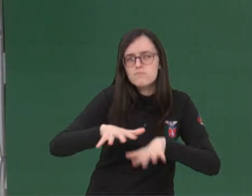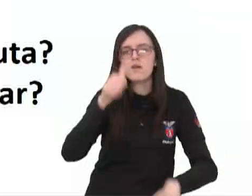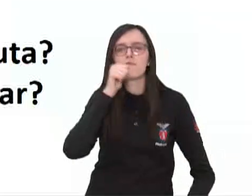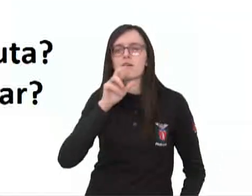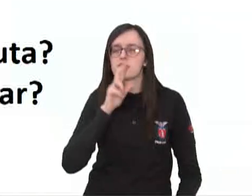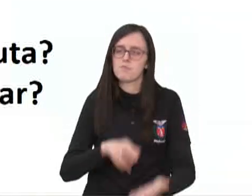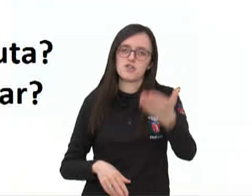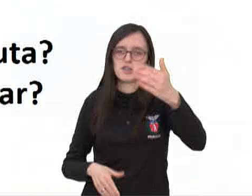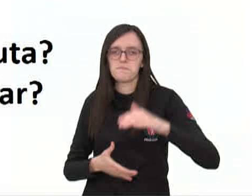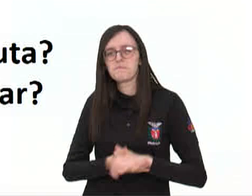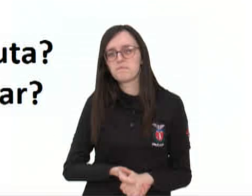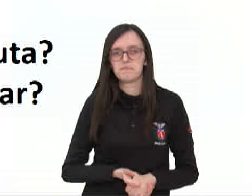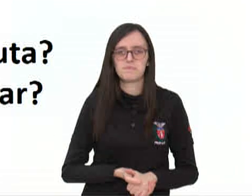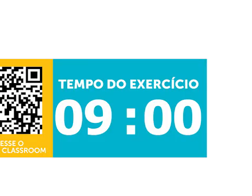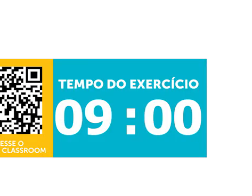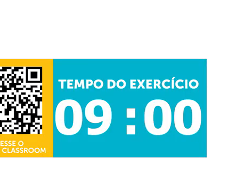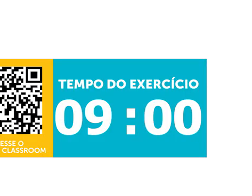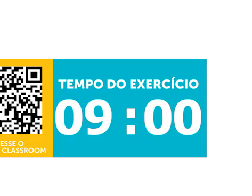femininas. Responde aí.